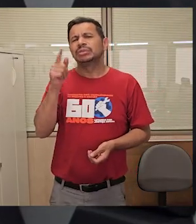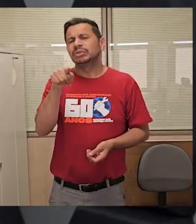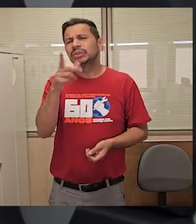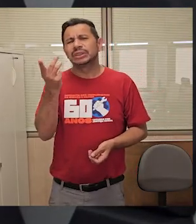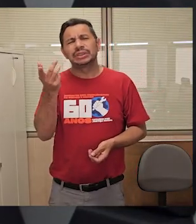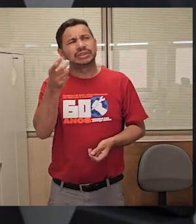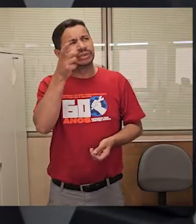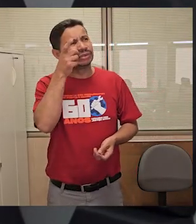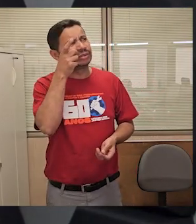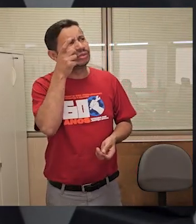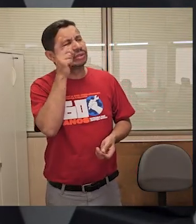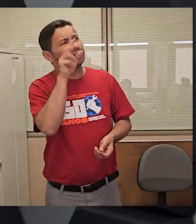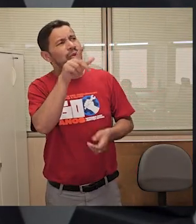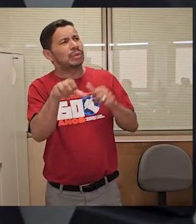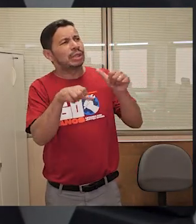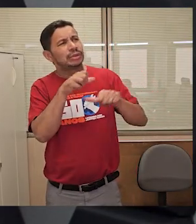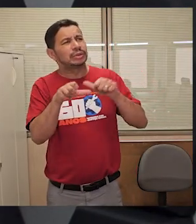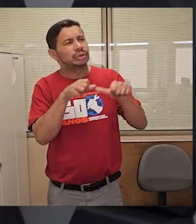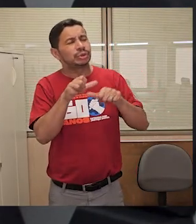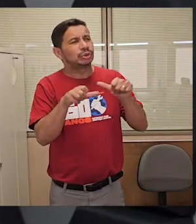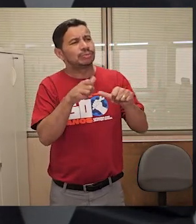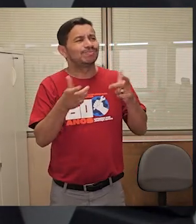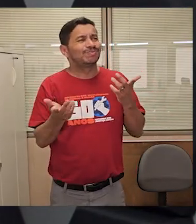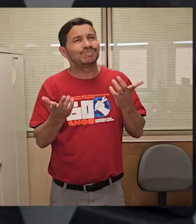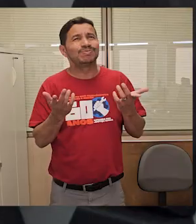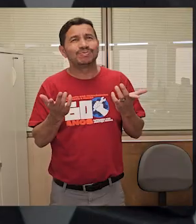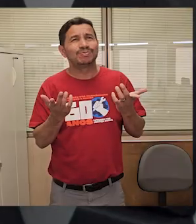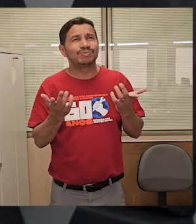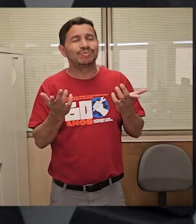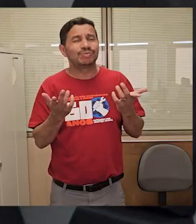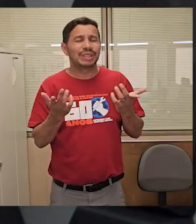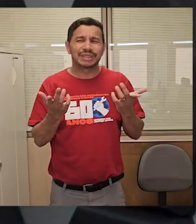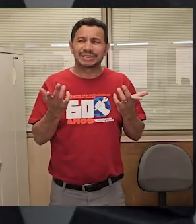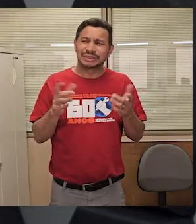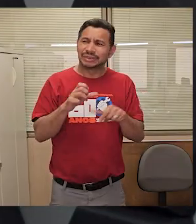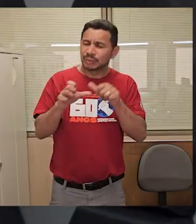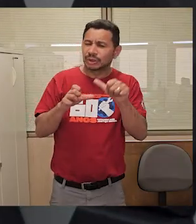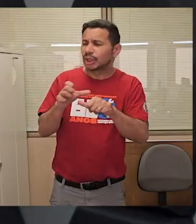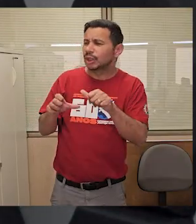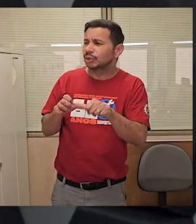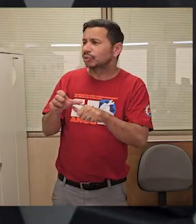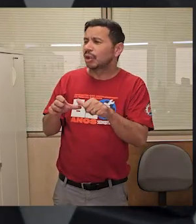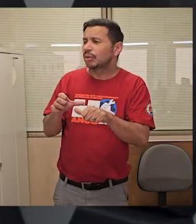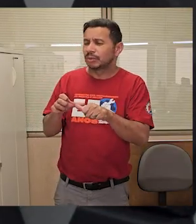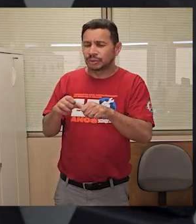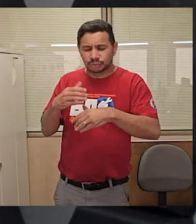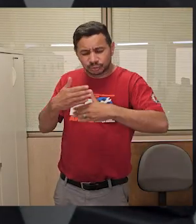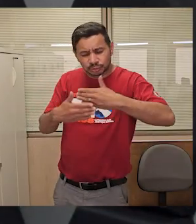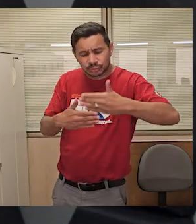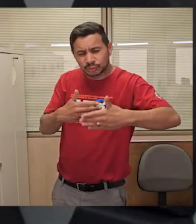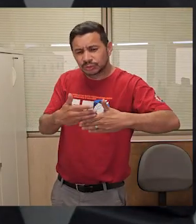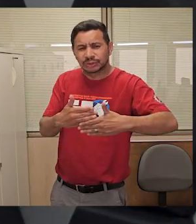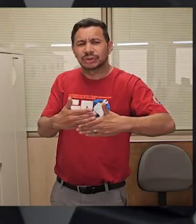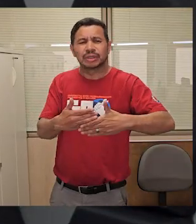gente está olhando para uma transformação, né, do ponto de vista do desenvolvimento